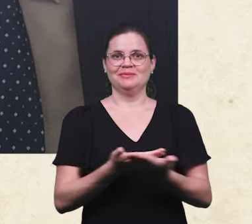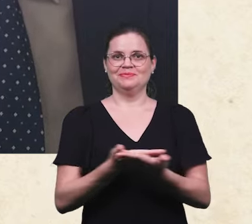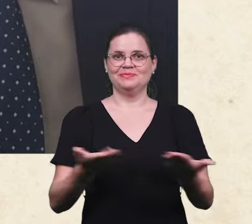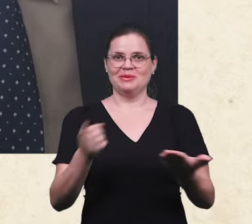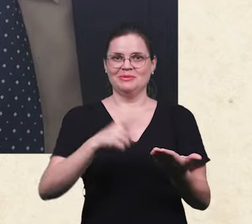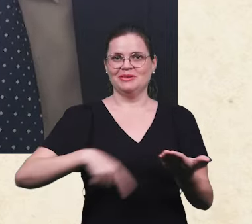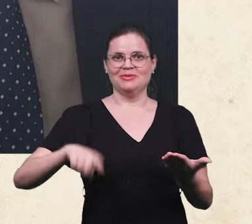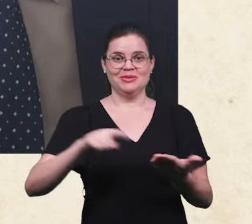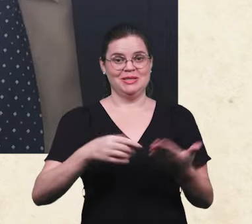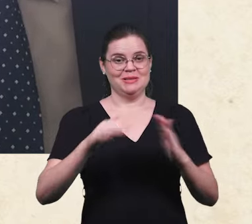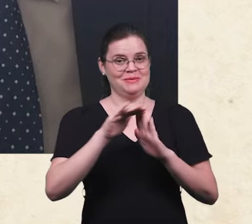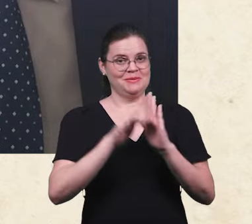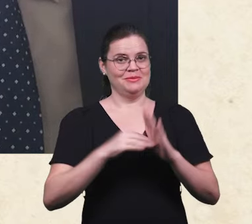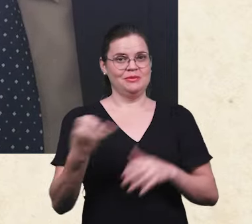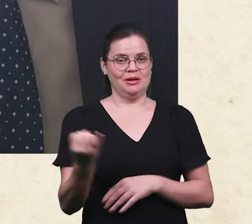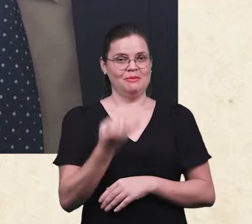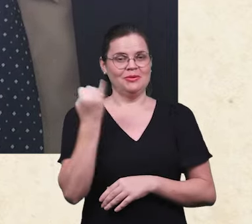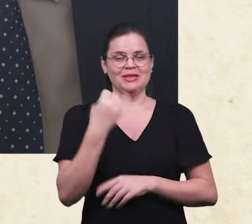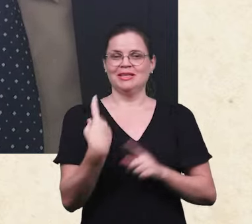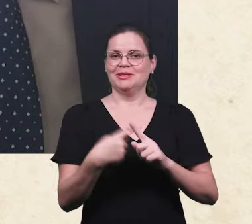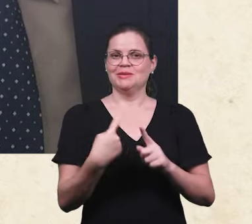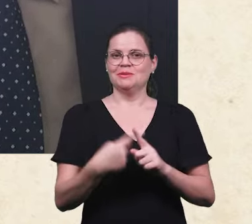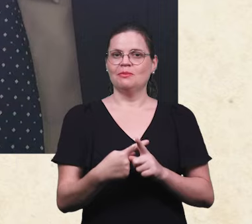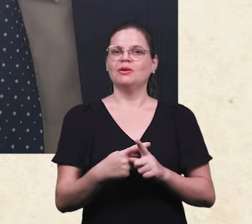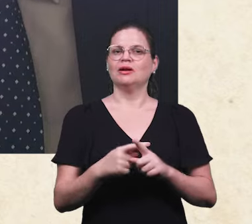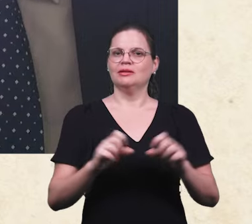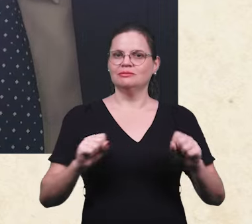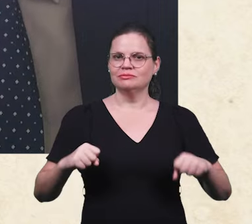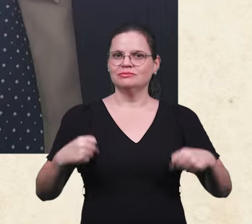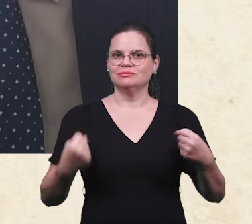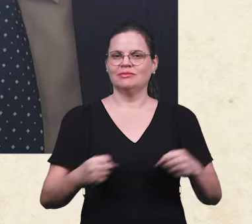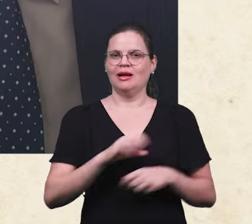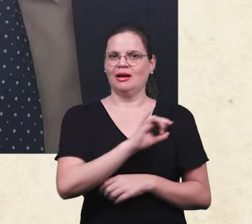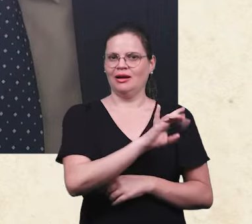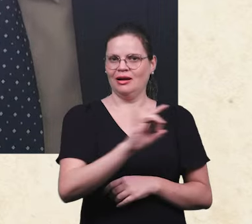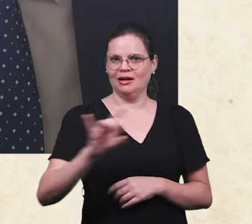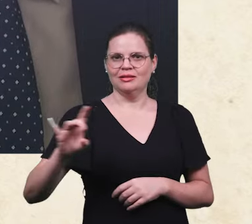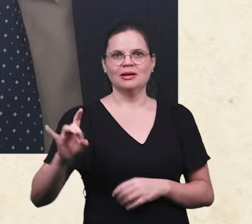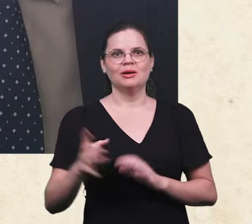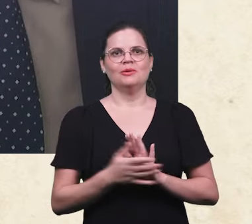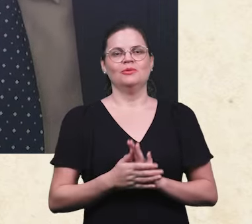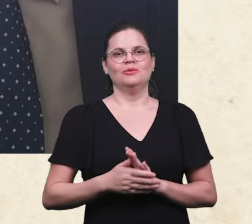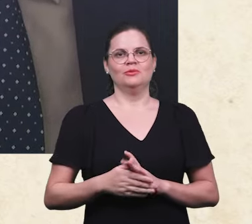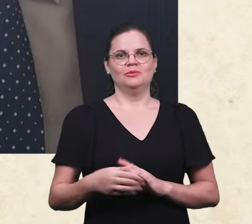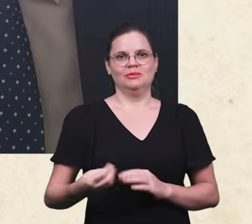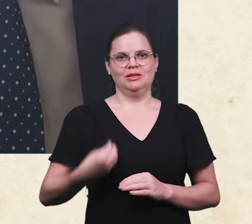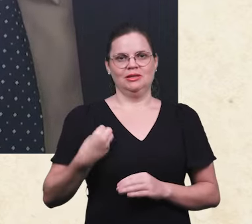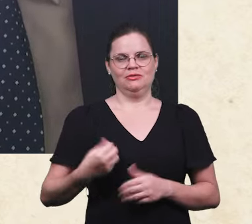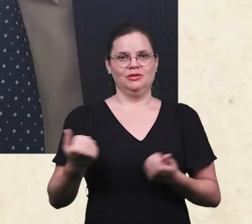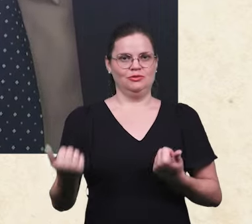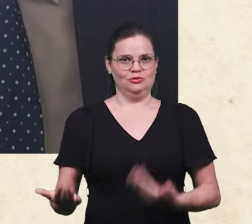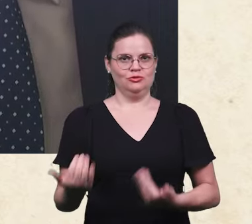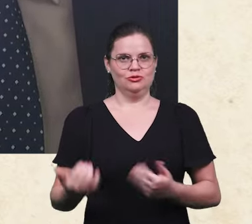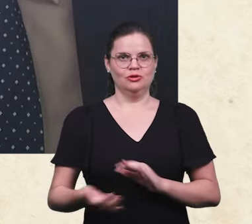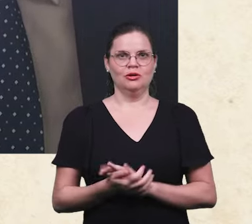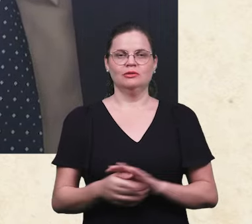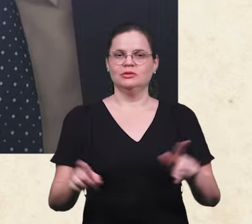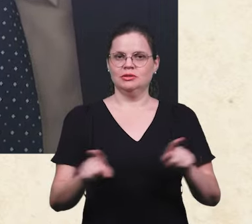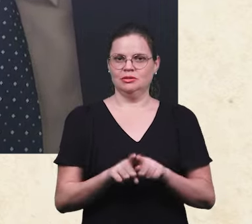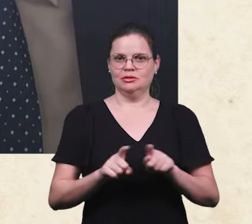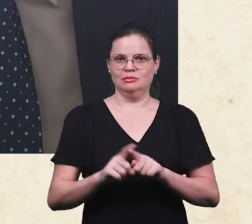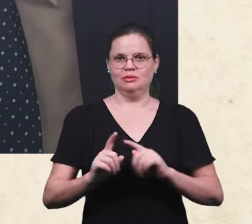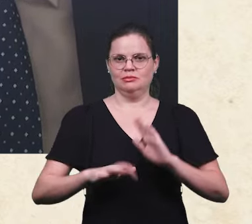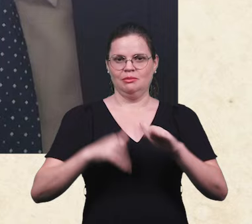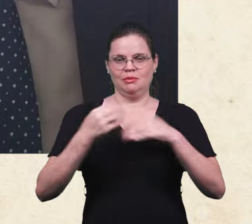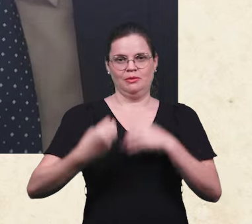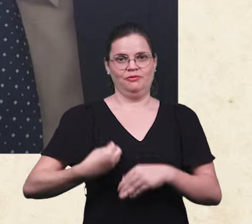tão importante que tem fortalecido, edificado a vida dos jovens, tem sido um recurso maravilhoso para o crescimento espiritual